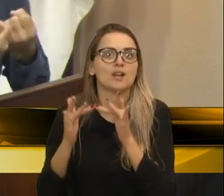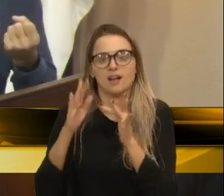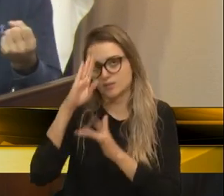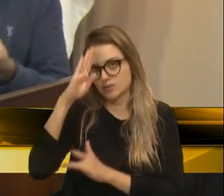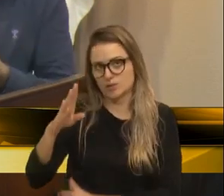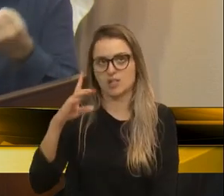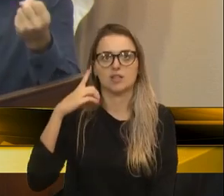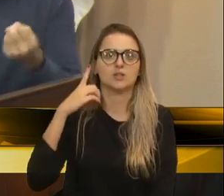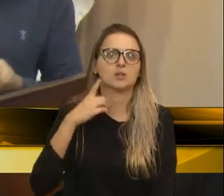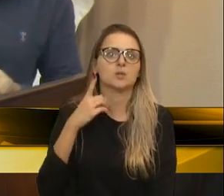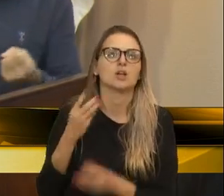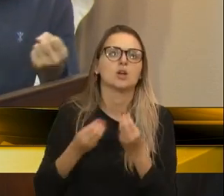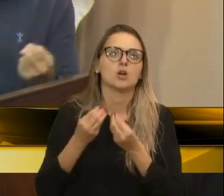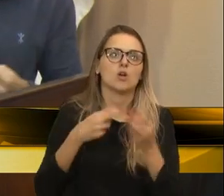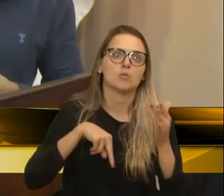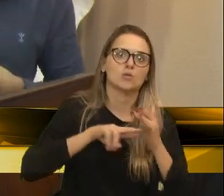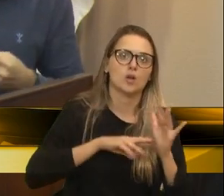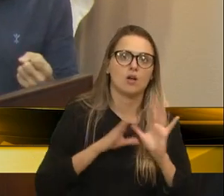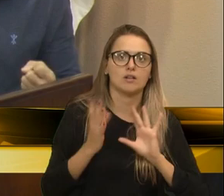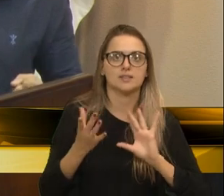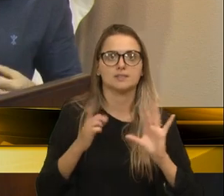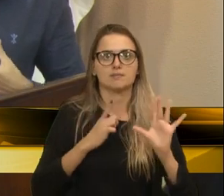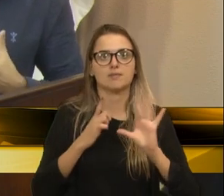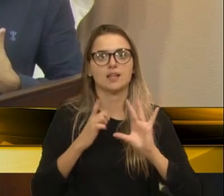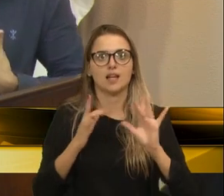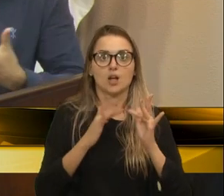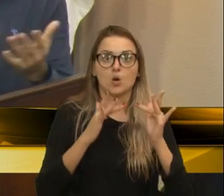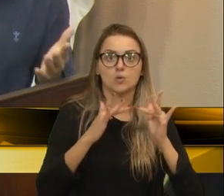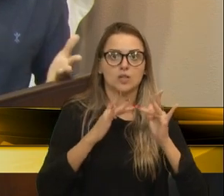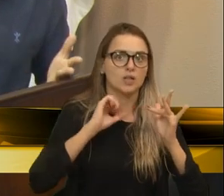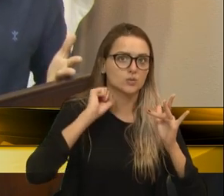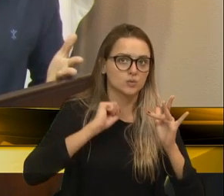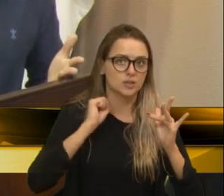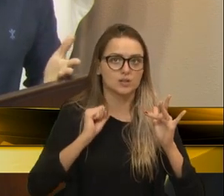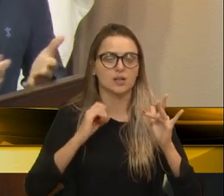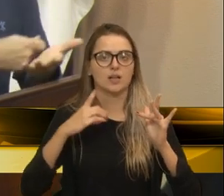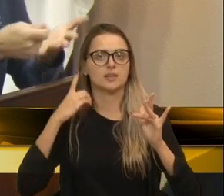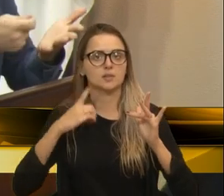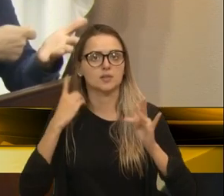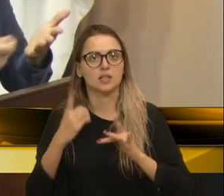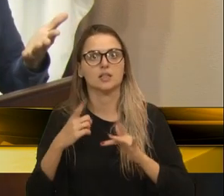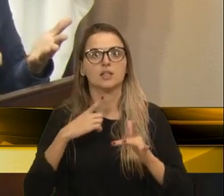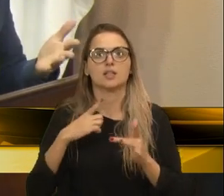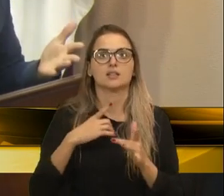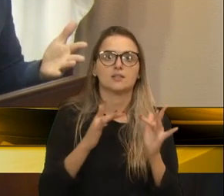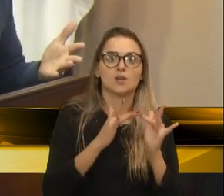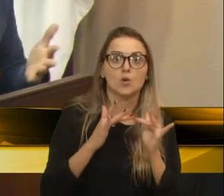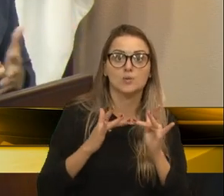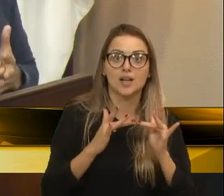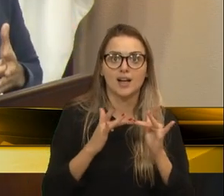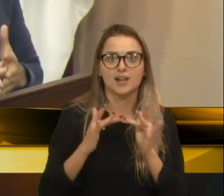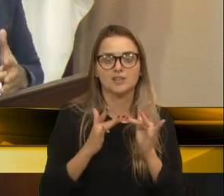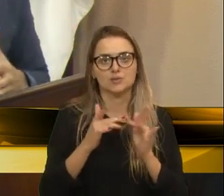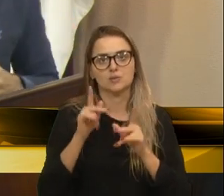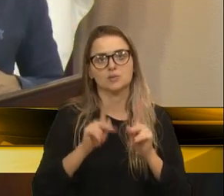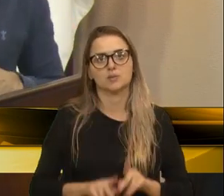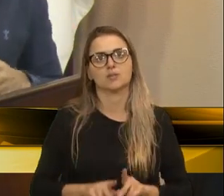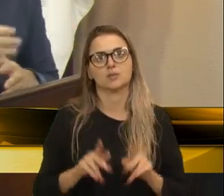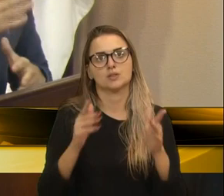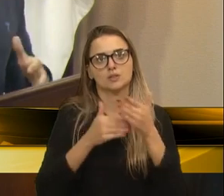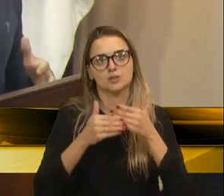temos esse tato com os nossos senadores, nossos deputados, nós abrimos portas para eles pegaram os contatos, ficaram felizes. Né?